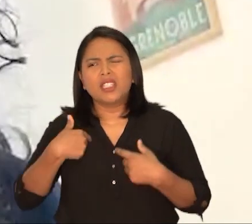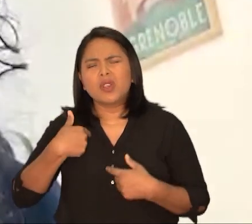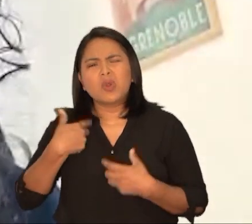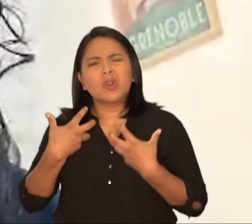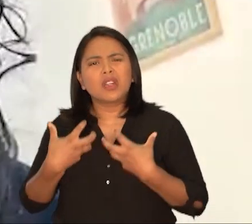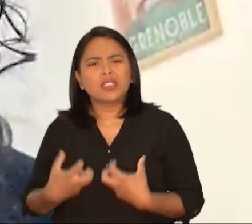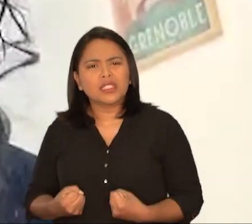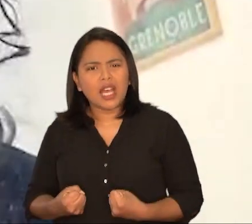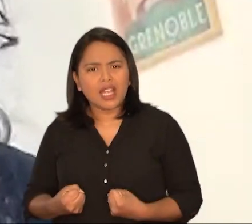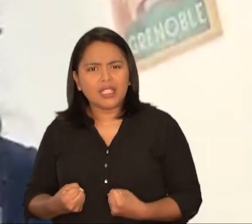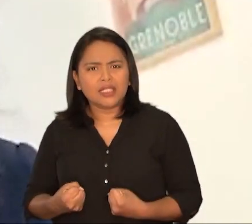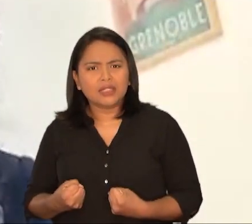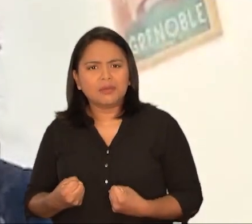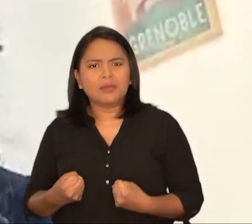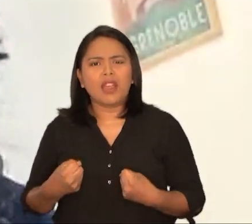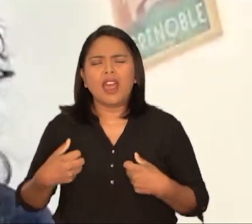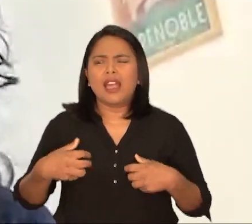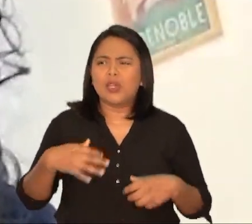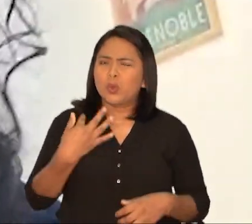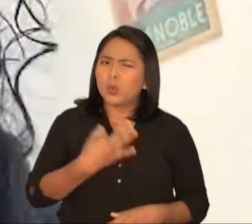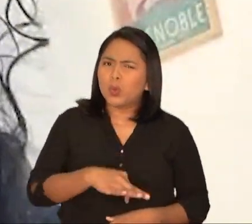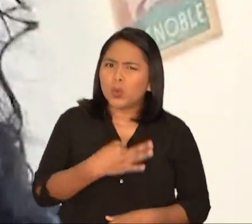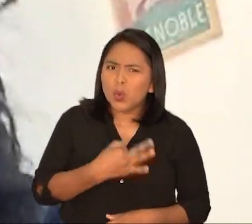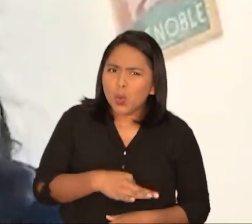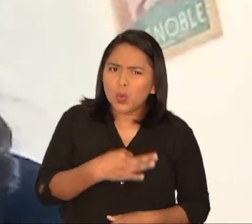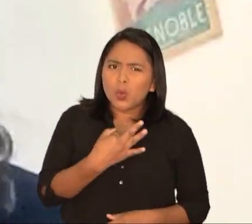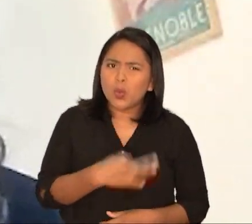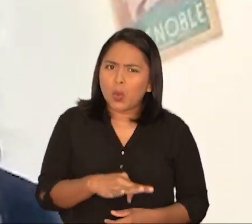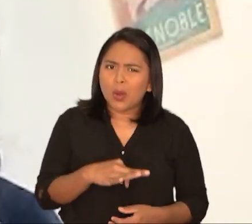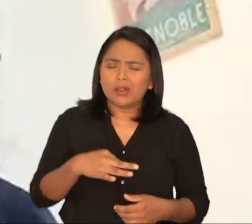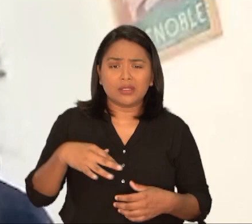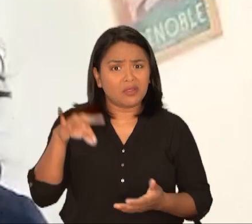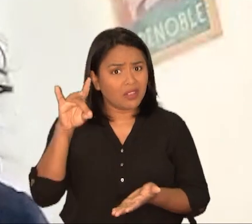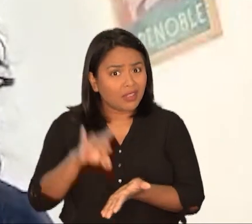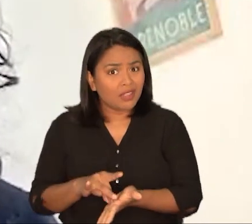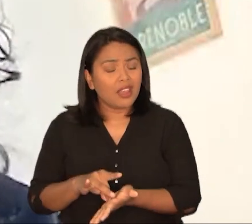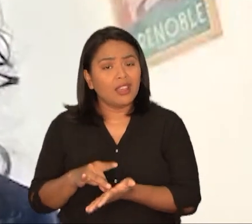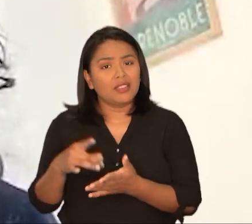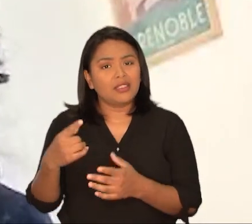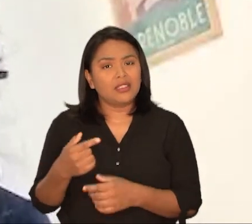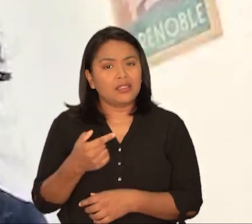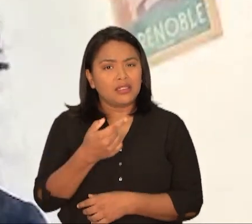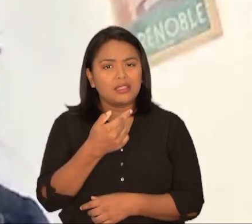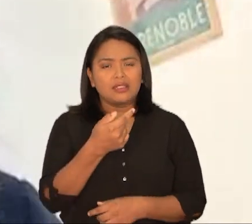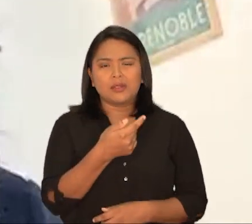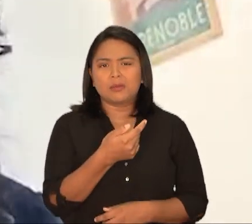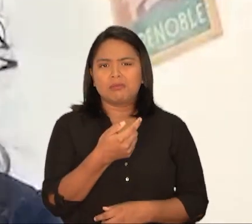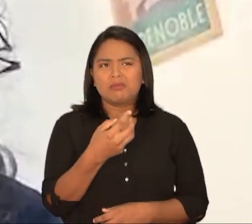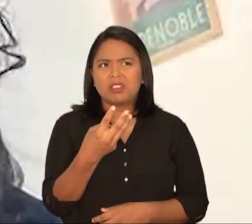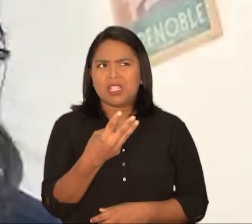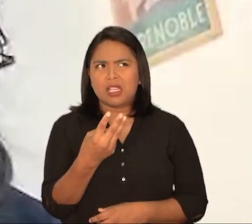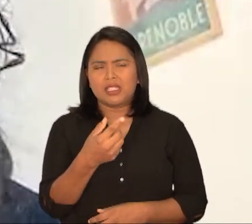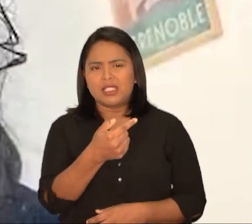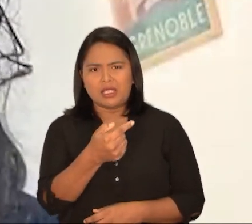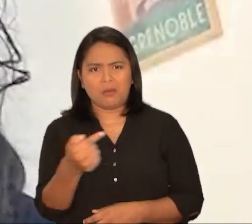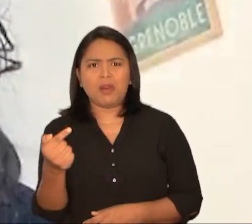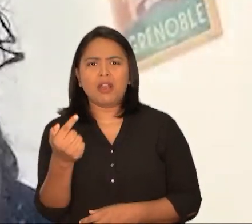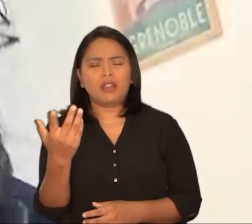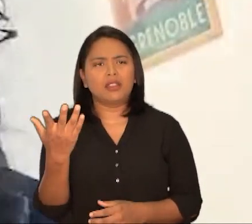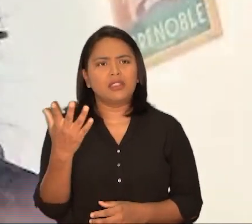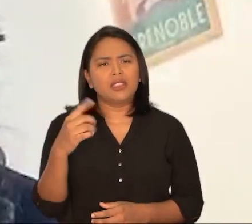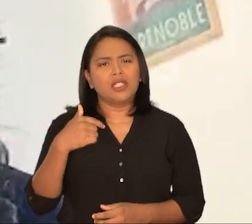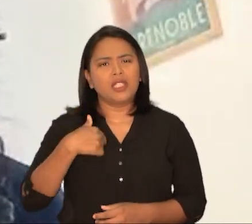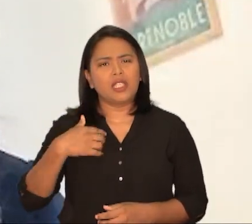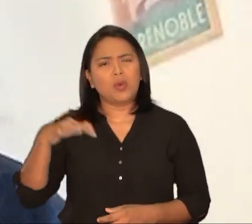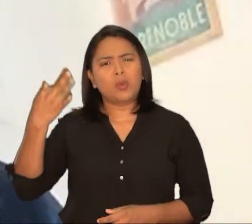quando eu falo de dor, era dor de verdade. Toda vez que eu ia aleitar, nessas 3 primeiras semanas, eu sentia muitas dores nas